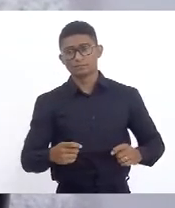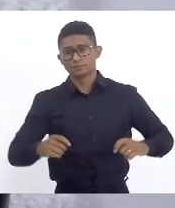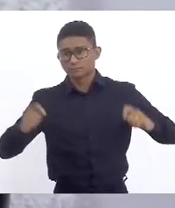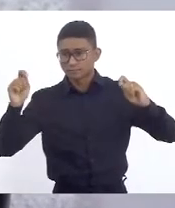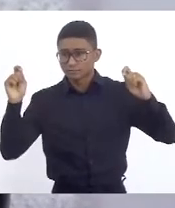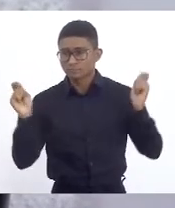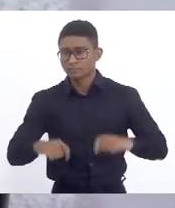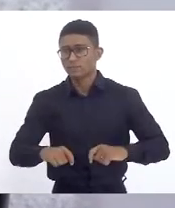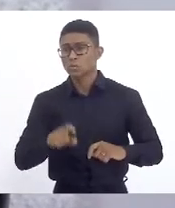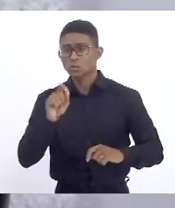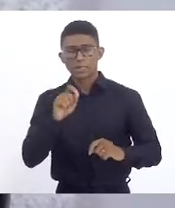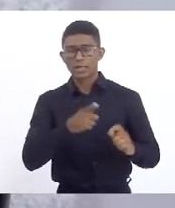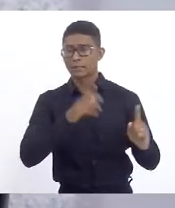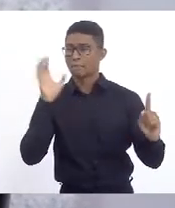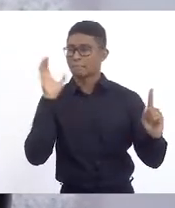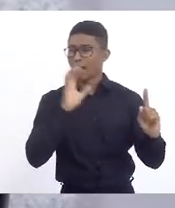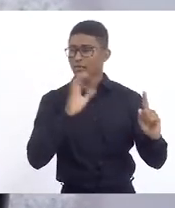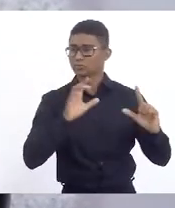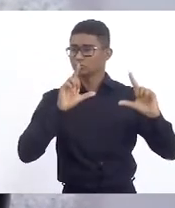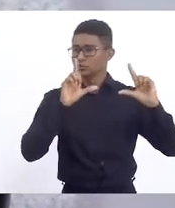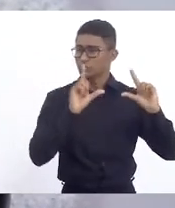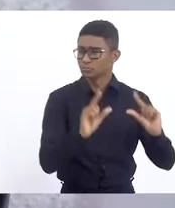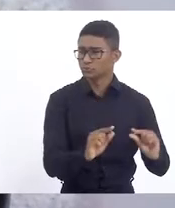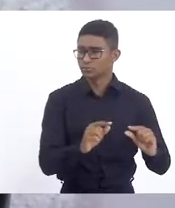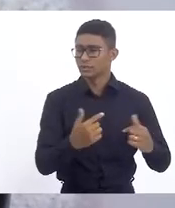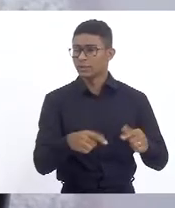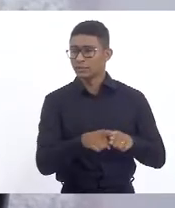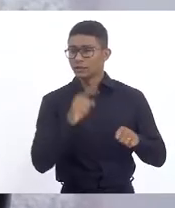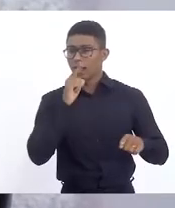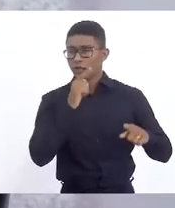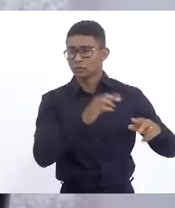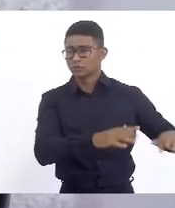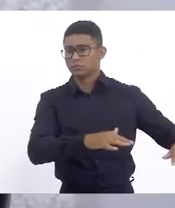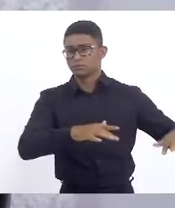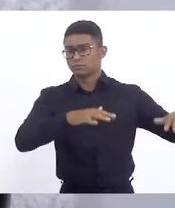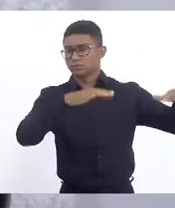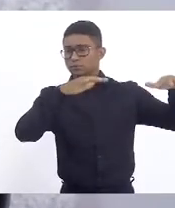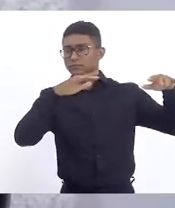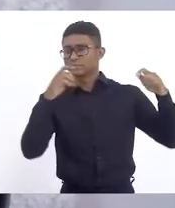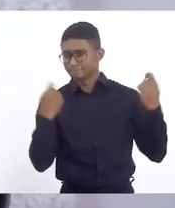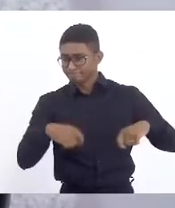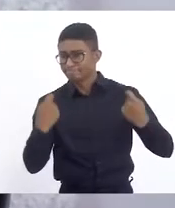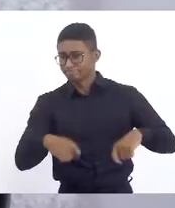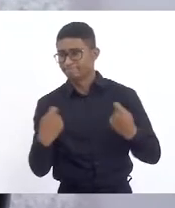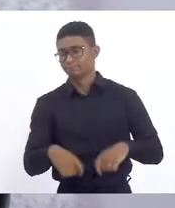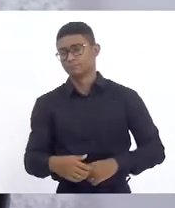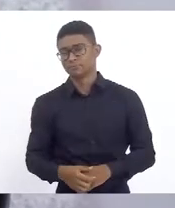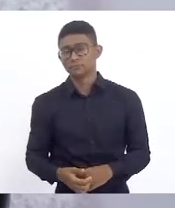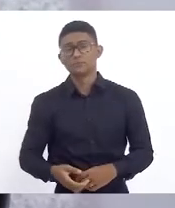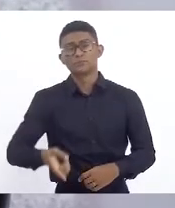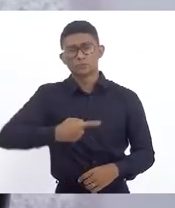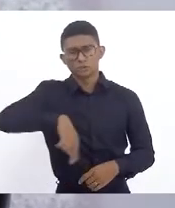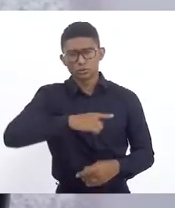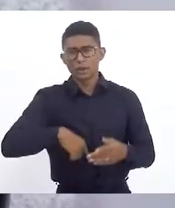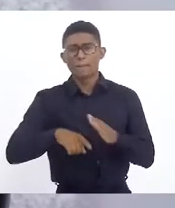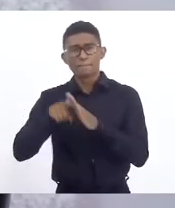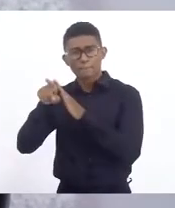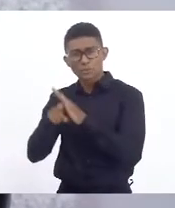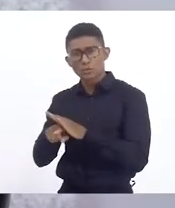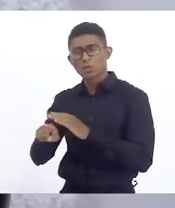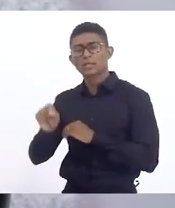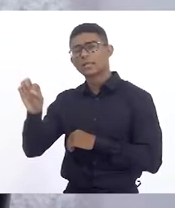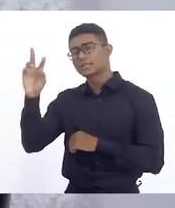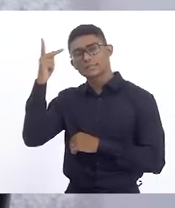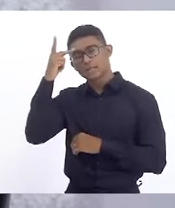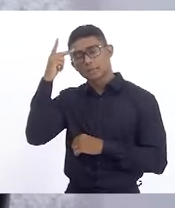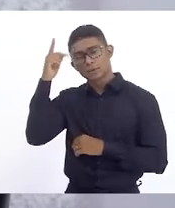que gere menos impactos de remanso, de inundação a montante do que a proteção à tomada d'água. Mas a gente já pesquisou em São Paulo, no Rio